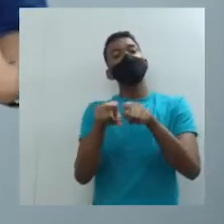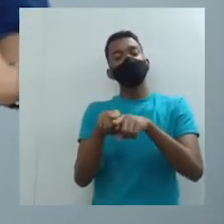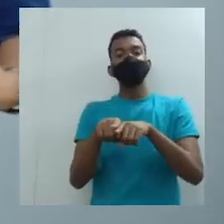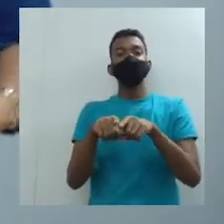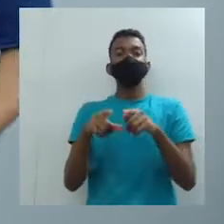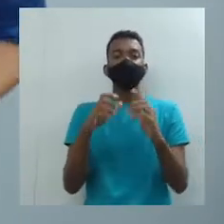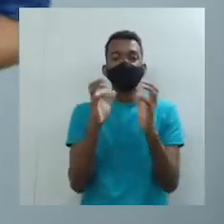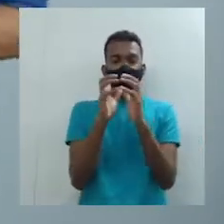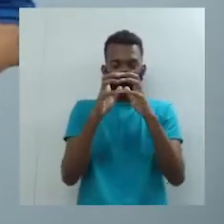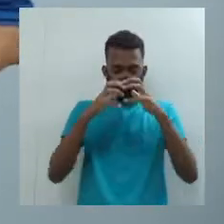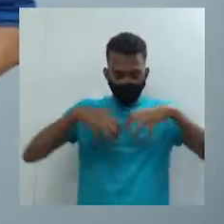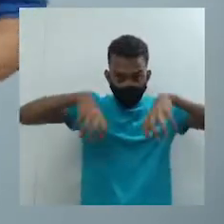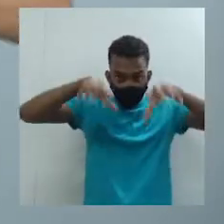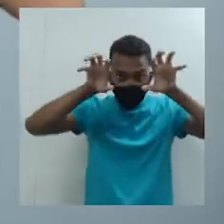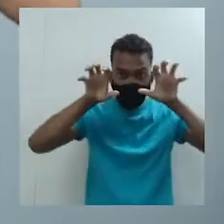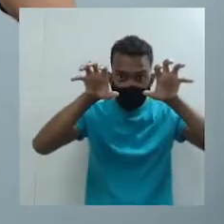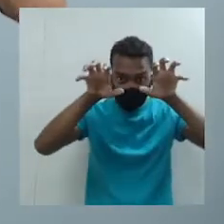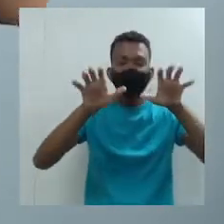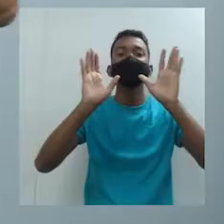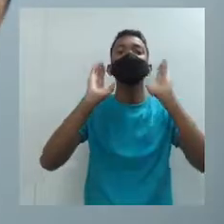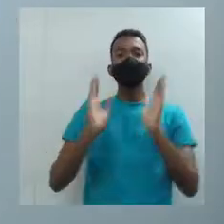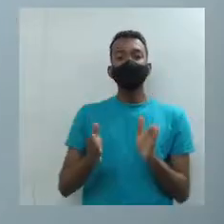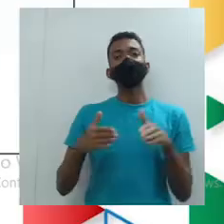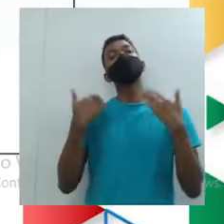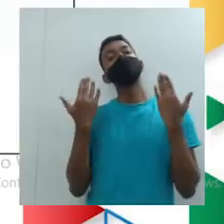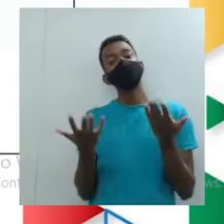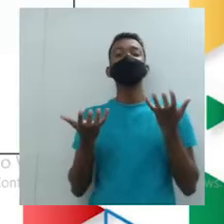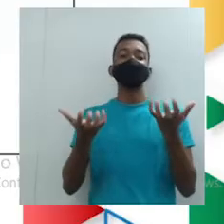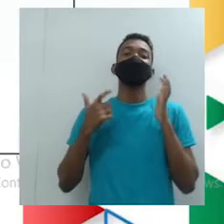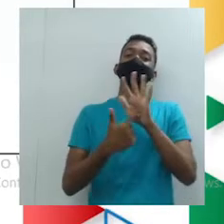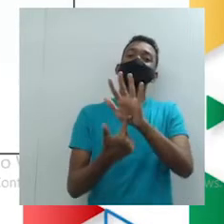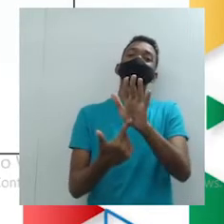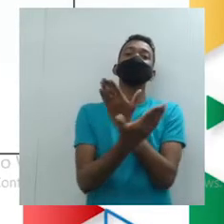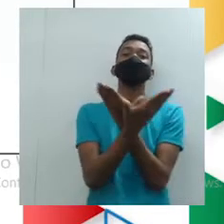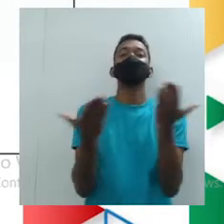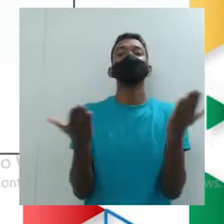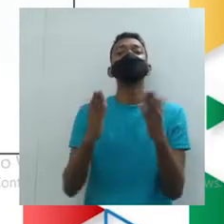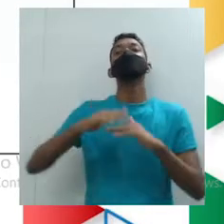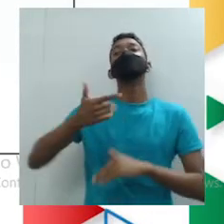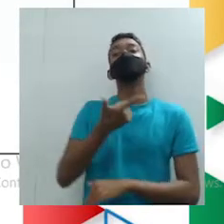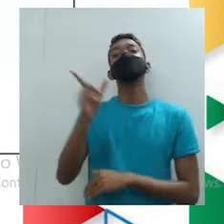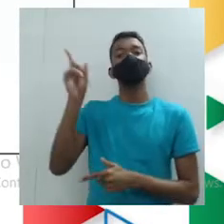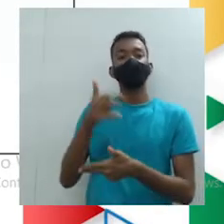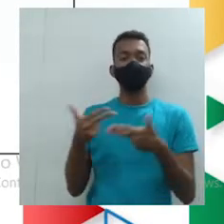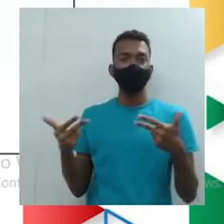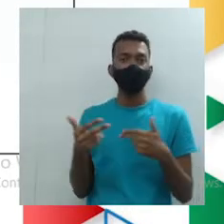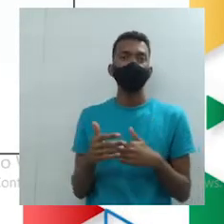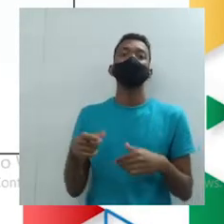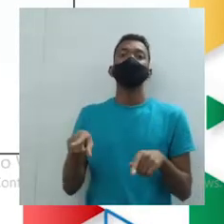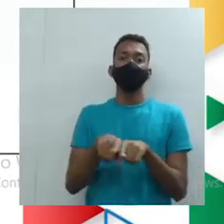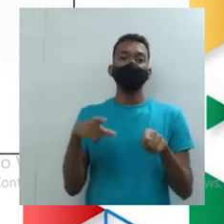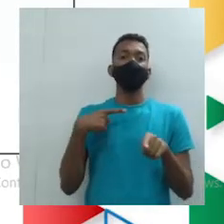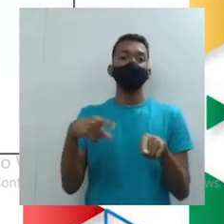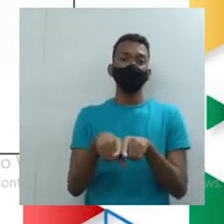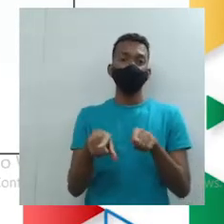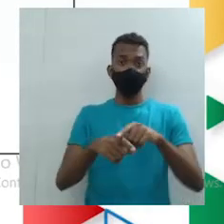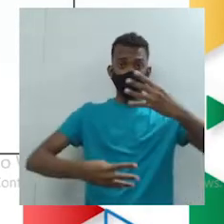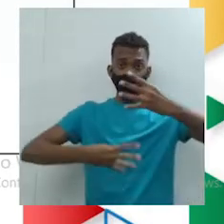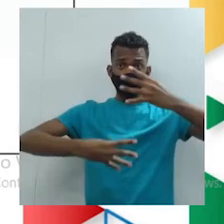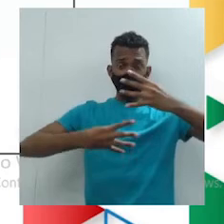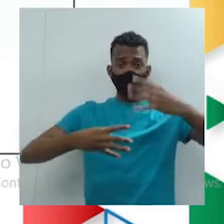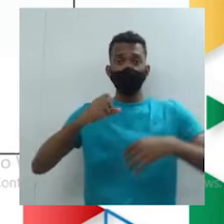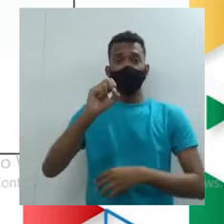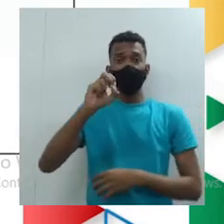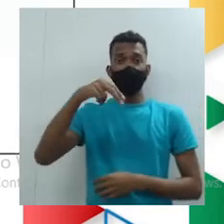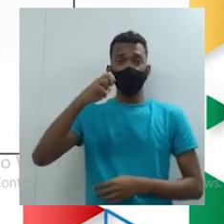mal assombrado. E aqui na tela trago mais um outro texto, vamos ver aqui? Isso, nós temos aí um soneto, pessoal,